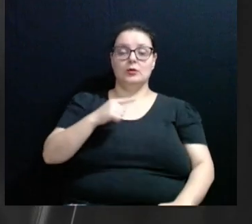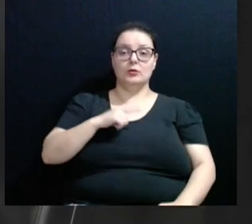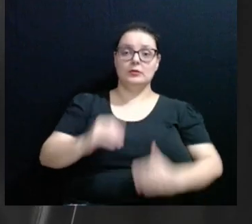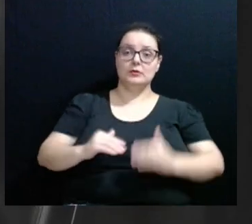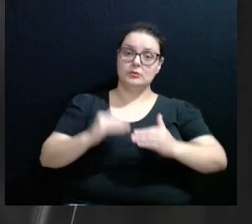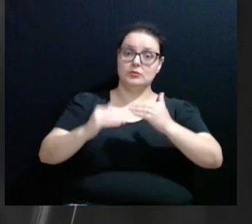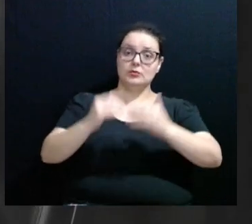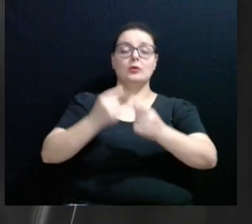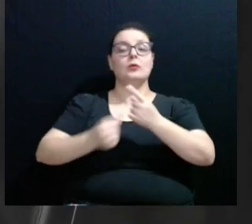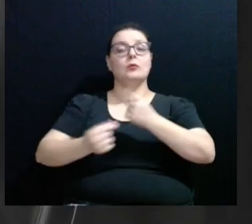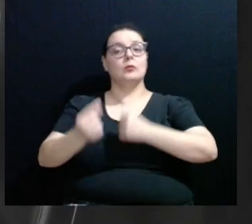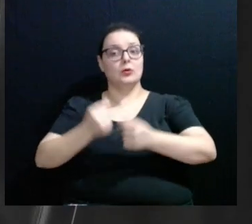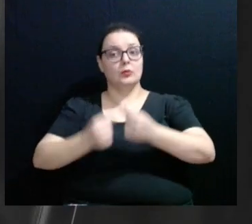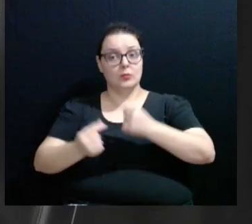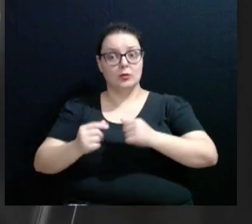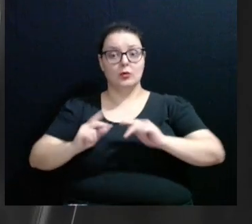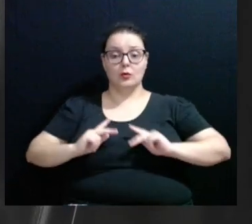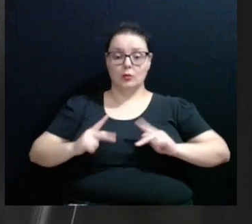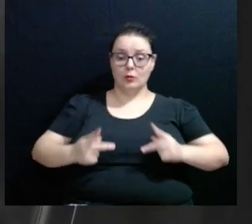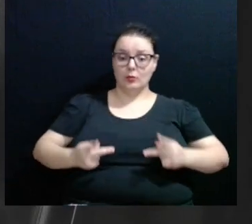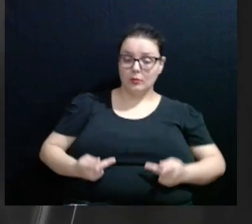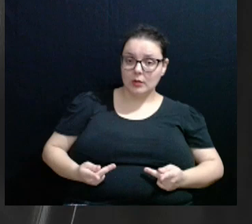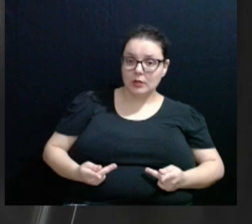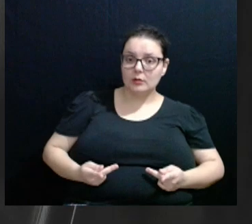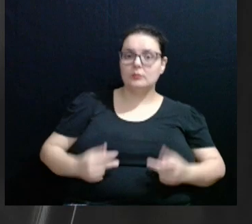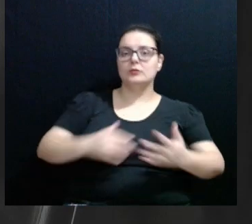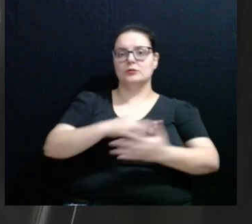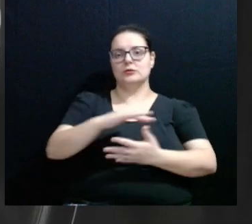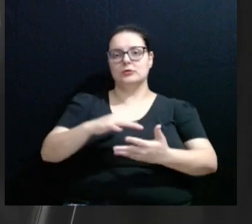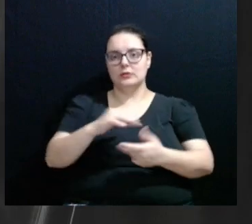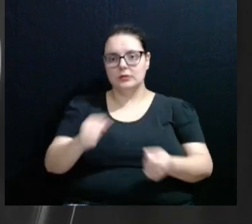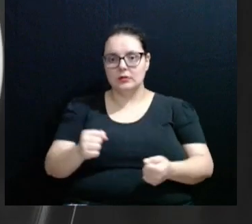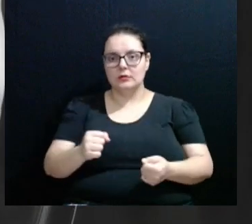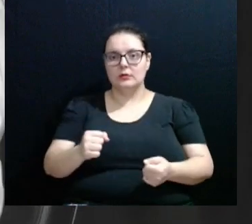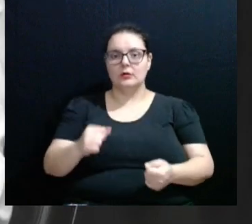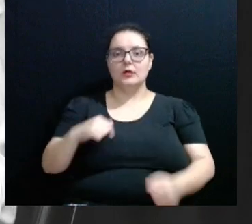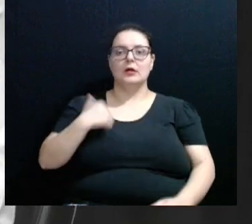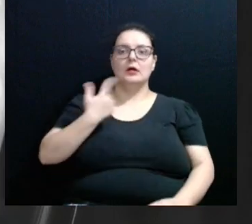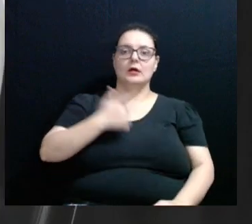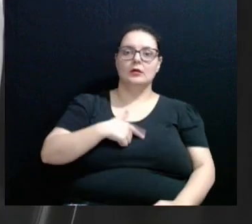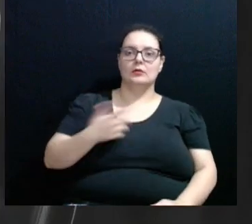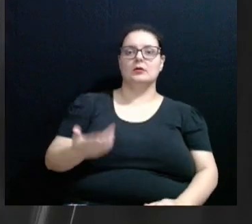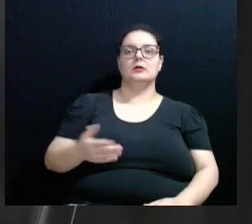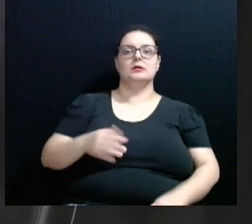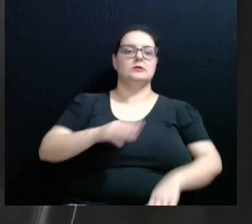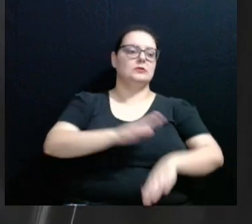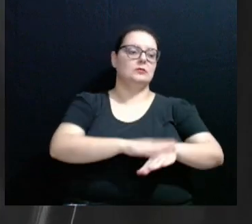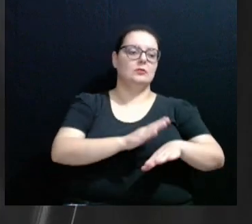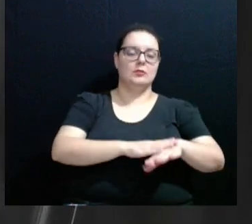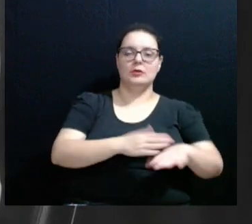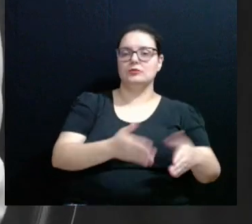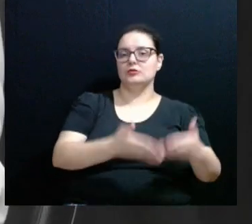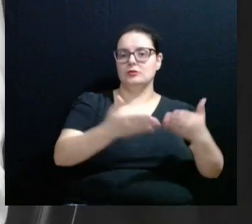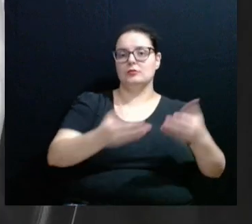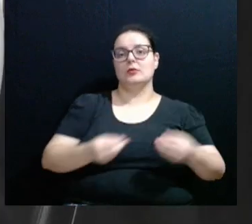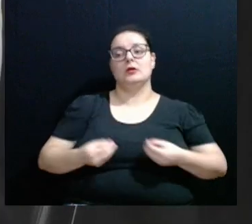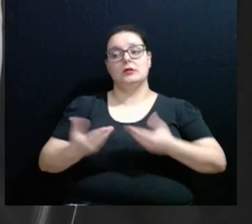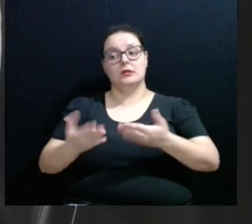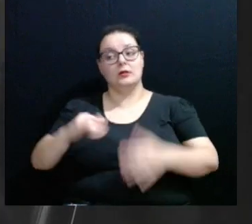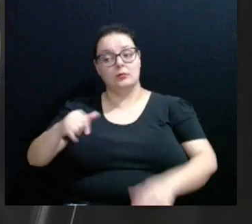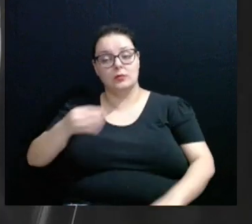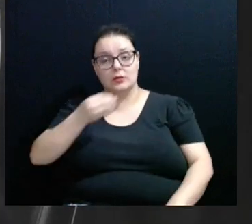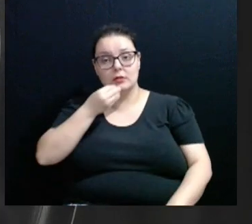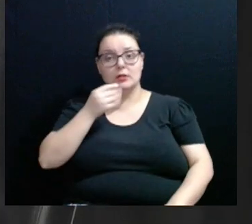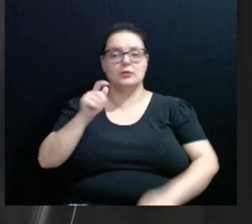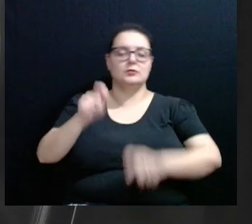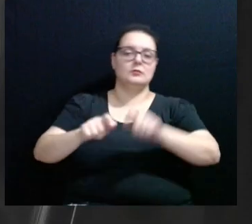desenvolvimento econômico, humano, sustentável. É a gente quebrar esses hiatos de pobreza, é a gente dar oportunidade para as pessoas